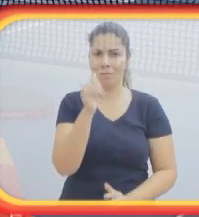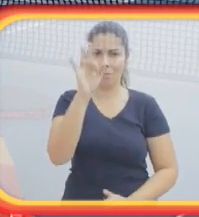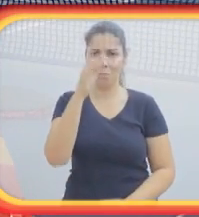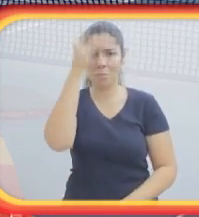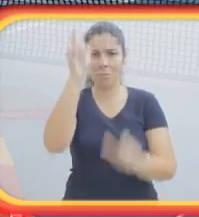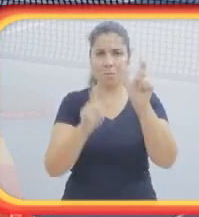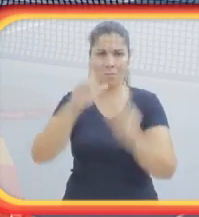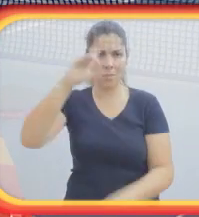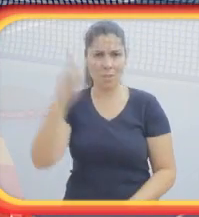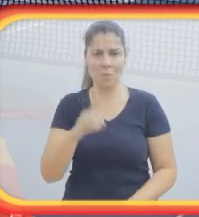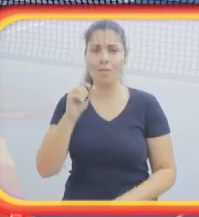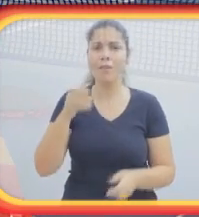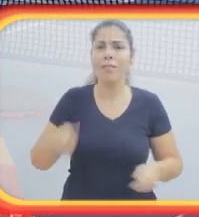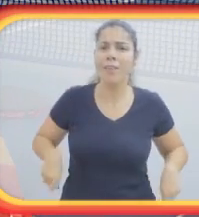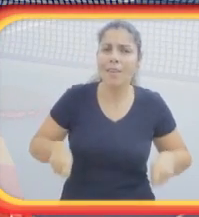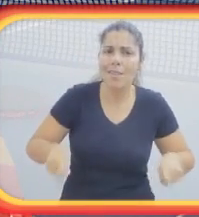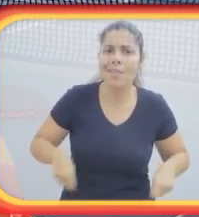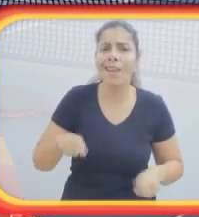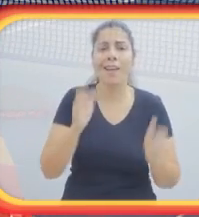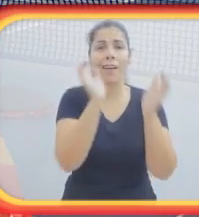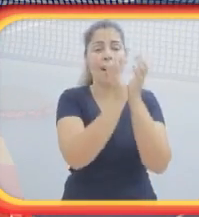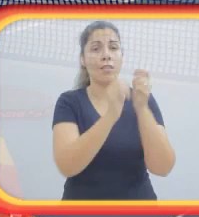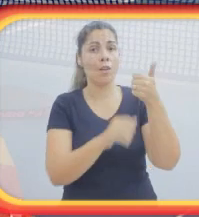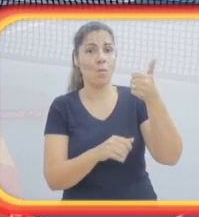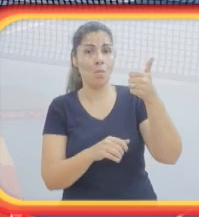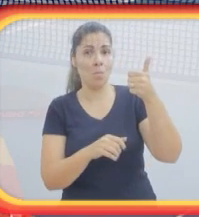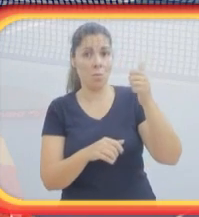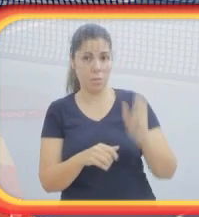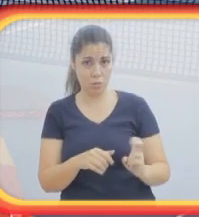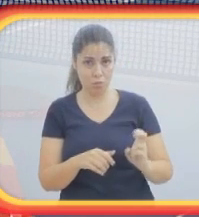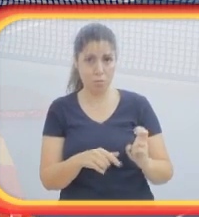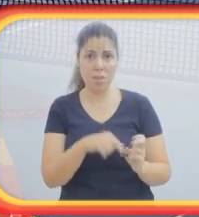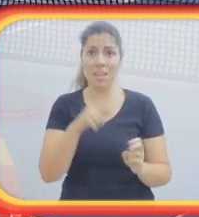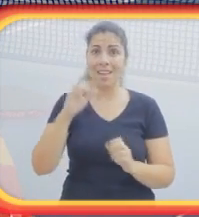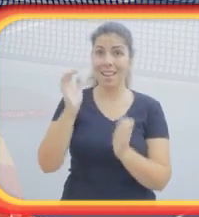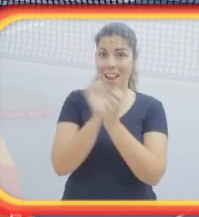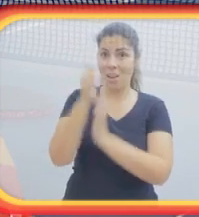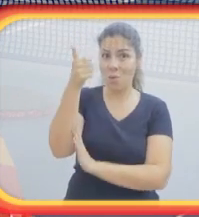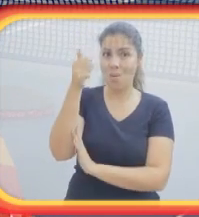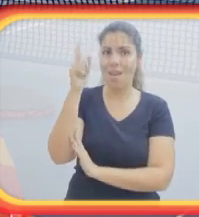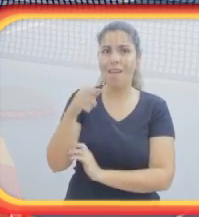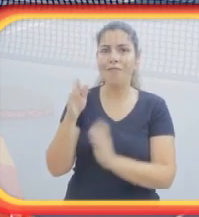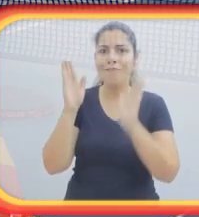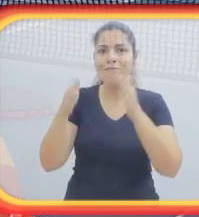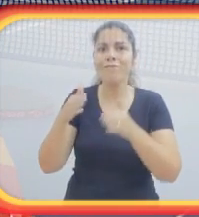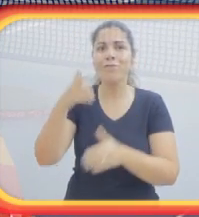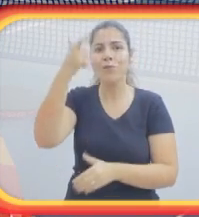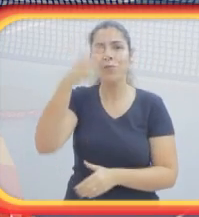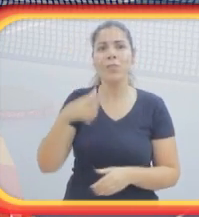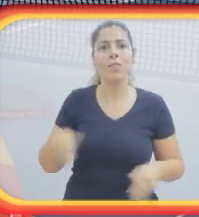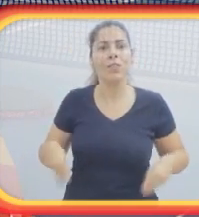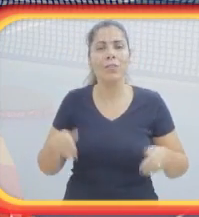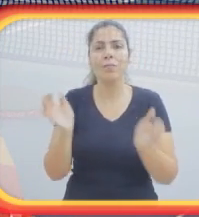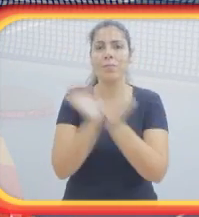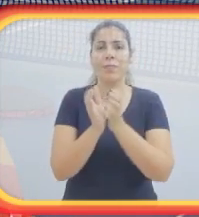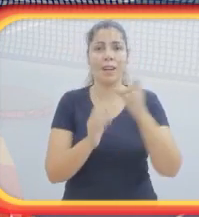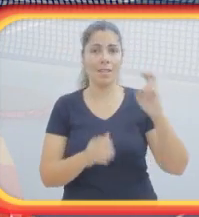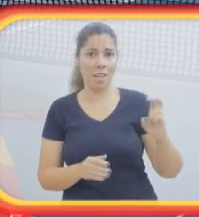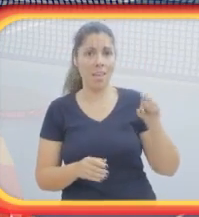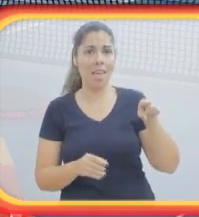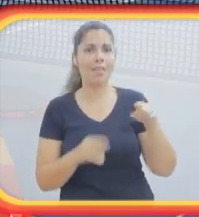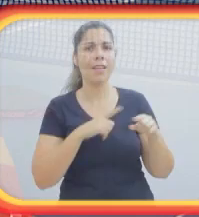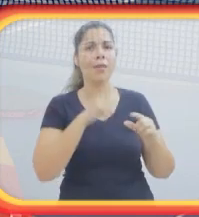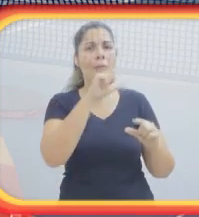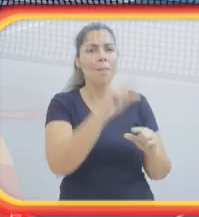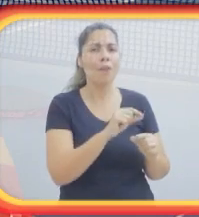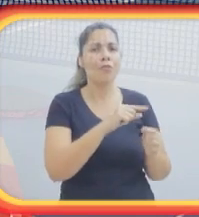pessoas com deficiências. Quem joga na cadeira de roda é de classe 1 a 5. Classe 1 é o que tem mais